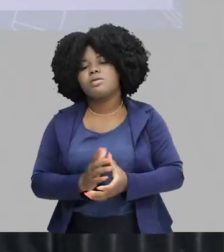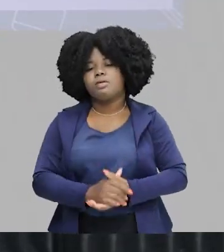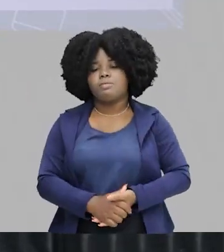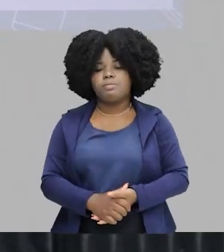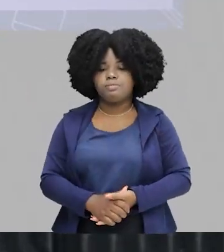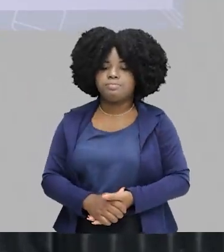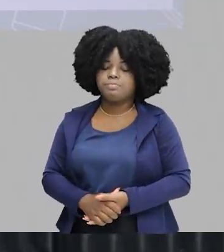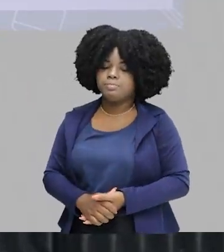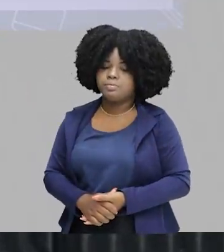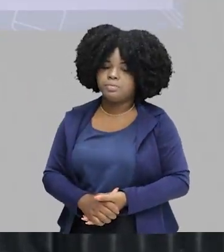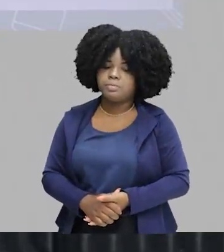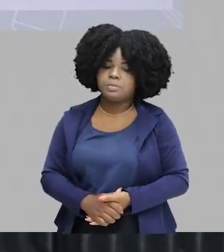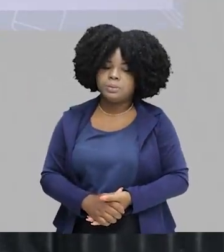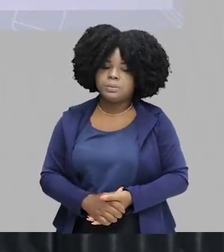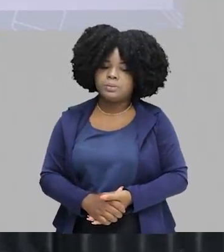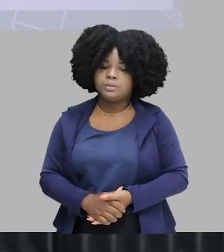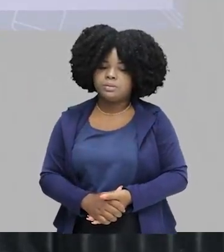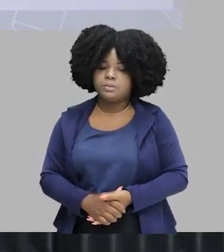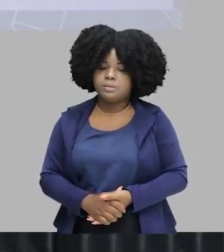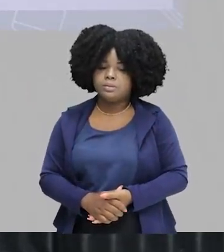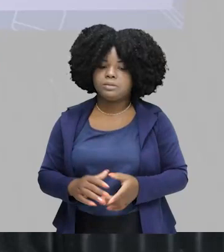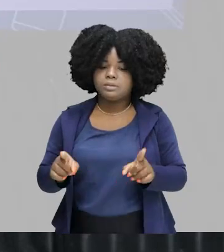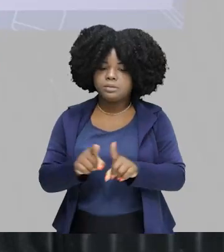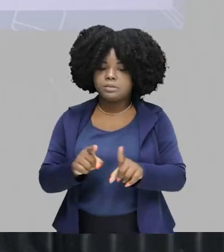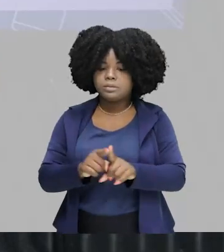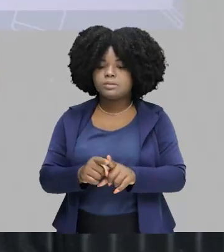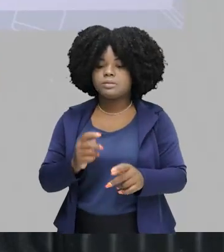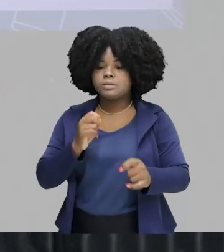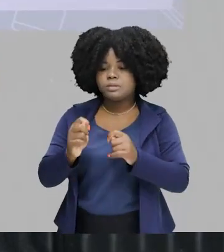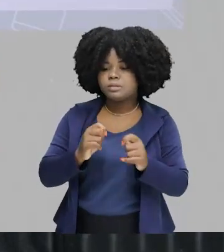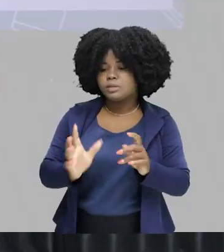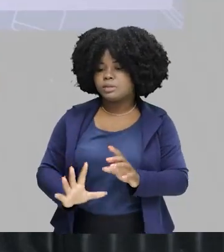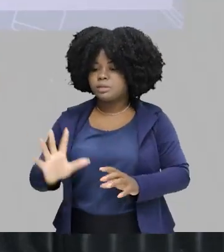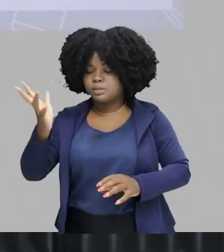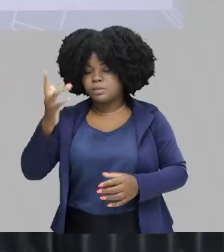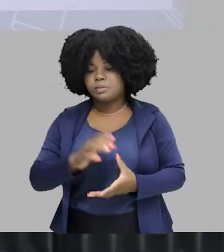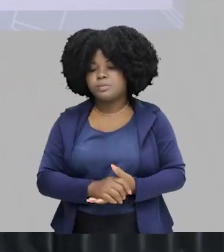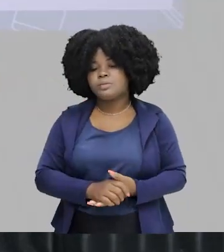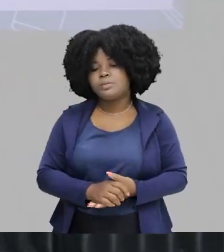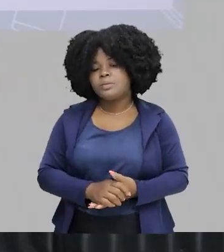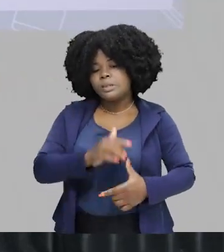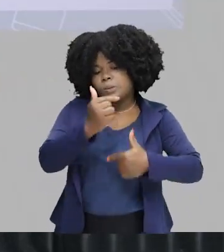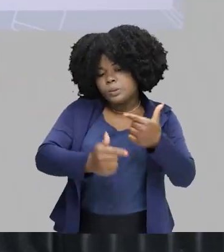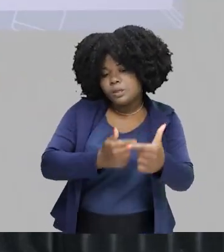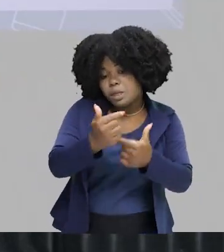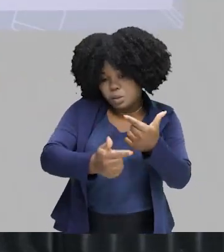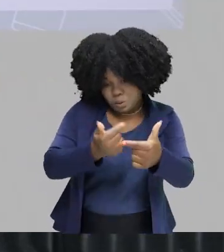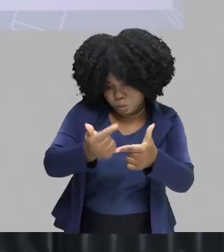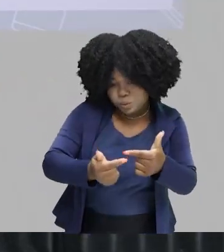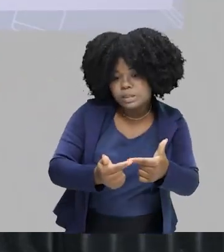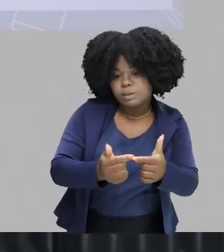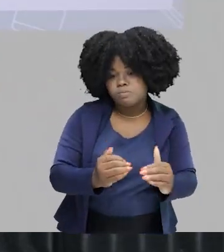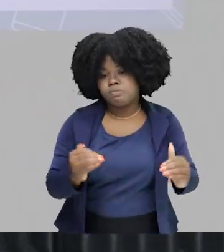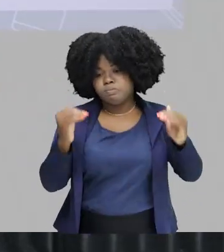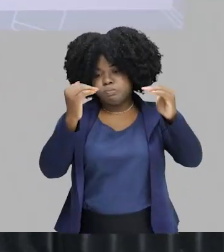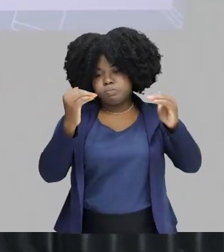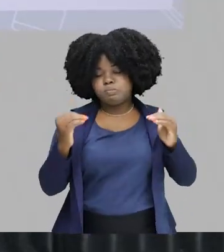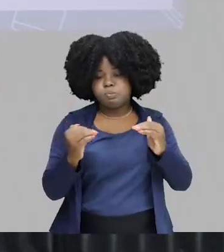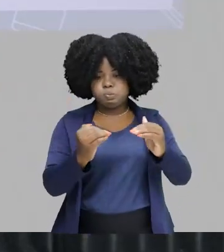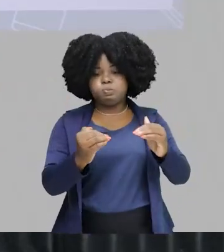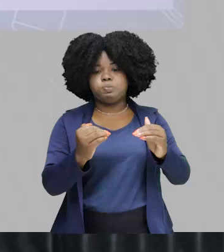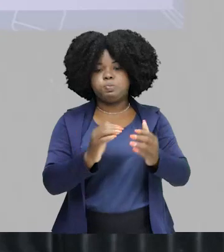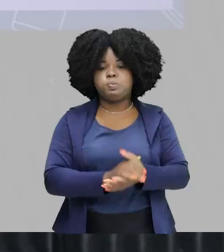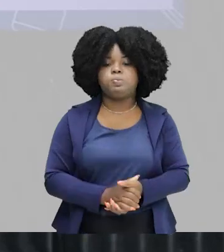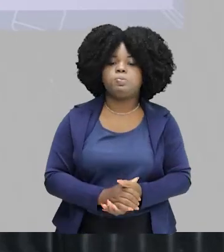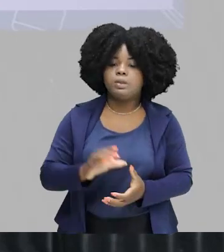social. E aos aspectos sociais também da economia e seus efeitos. Então, a luta de classes, por exemplo, é um efeito